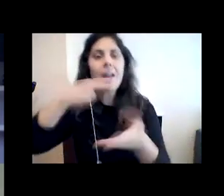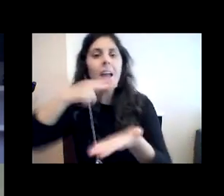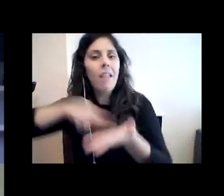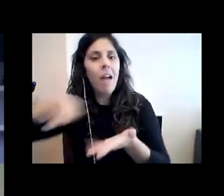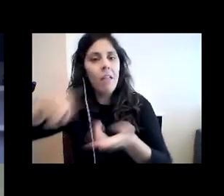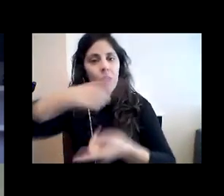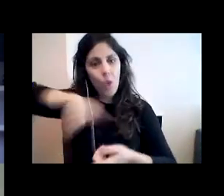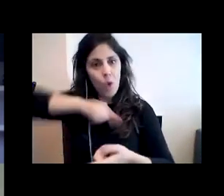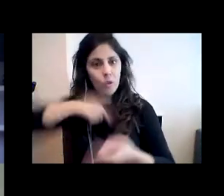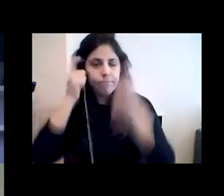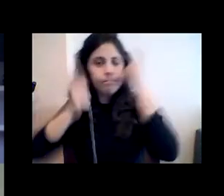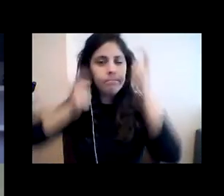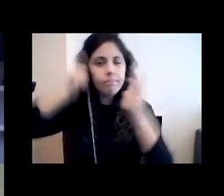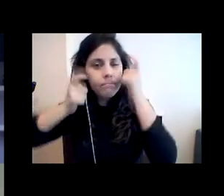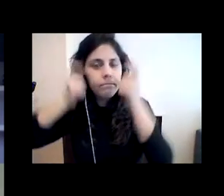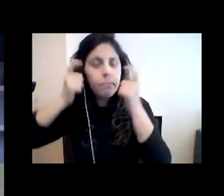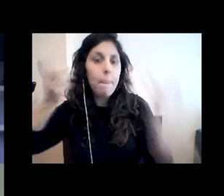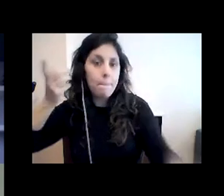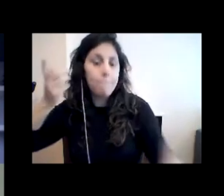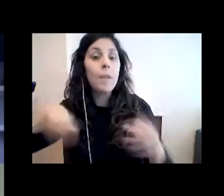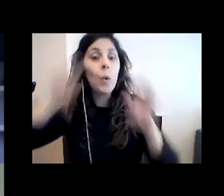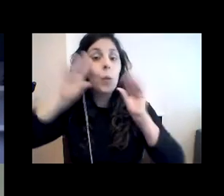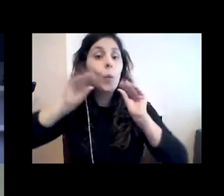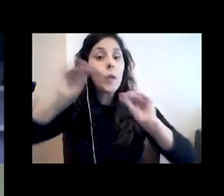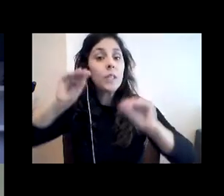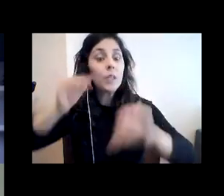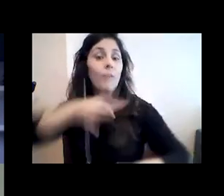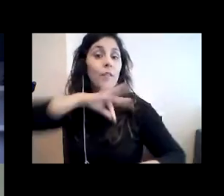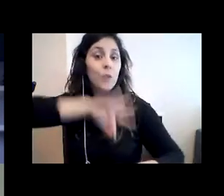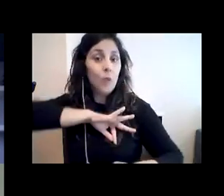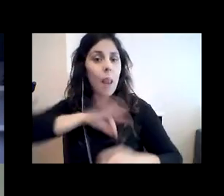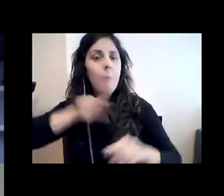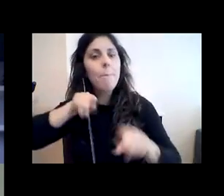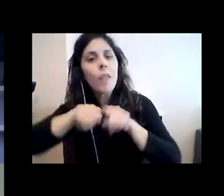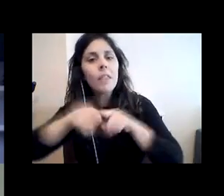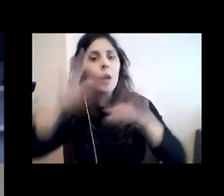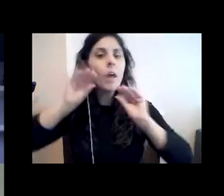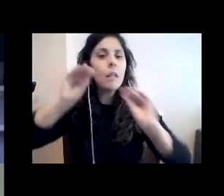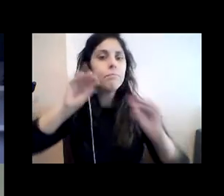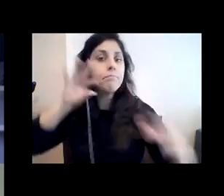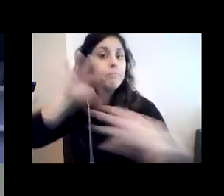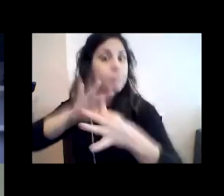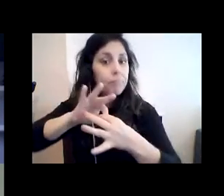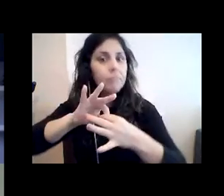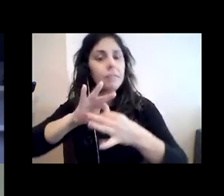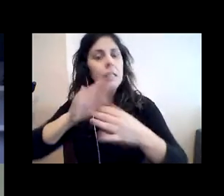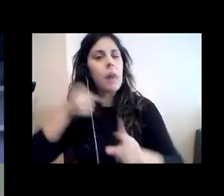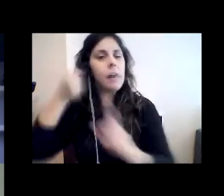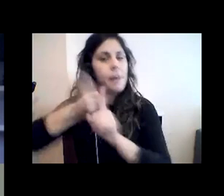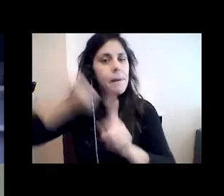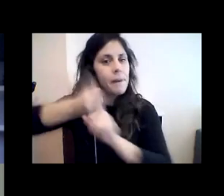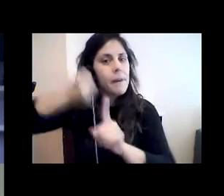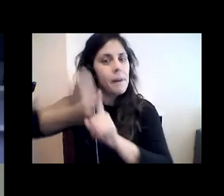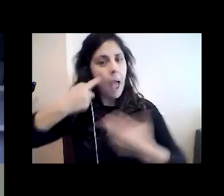refletir, sendo que o ensino profissional é das medidas de política educativa mais persistentes e